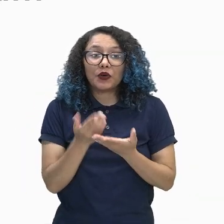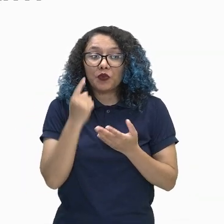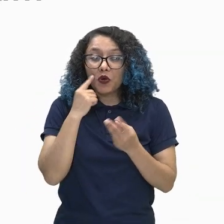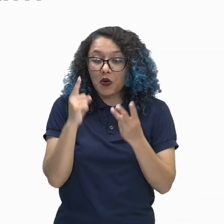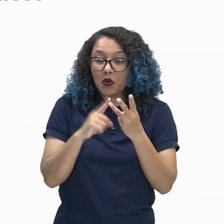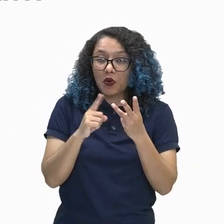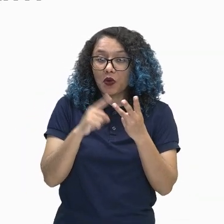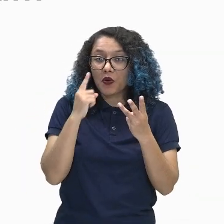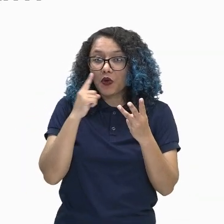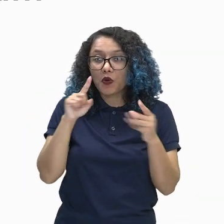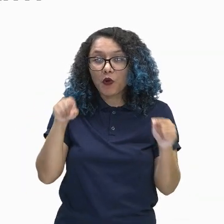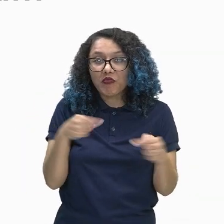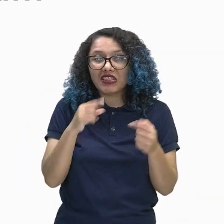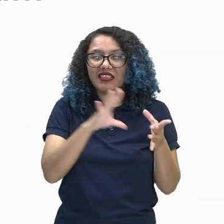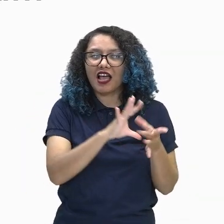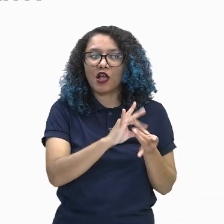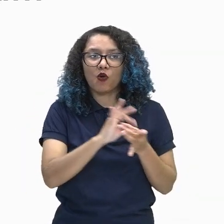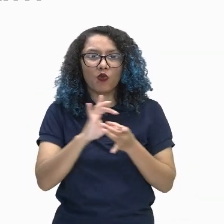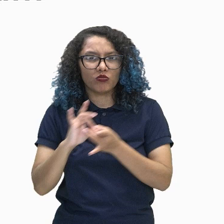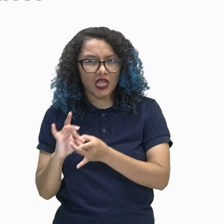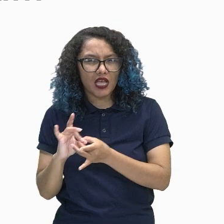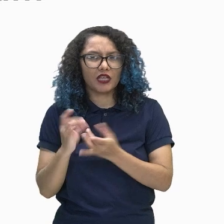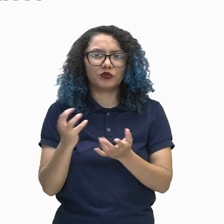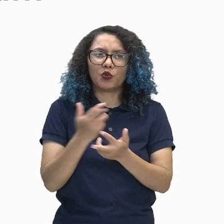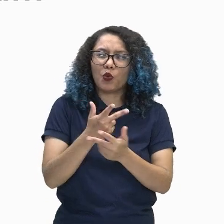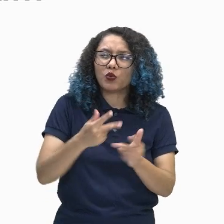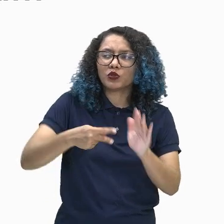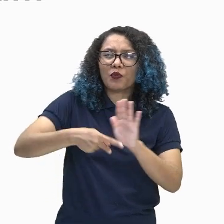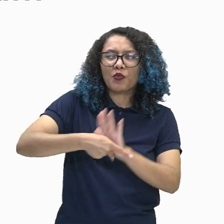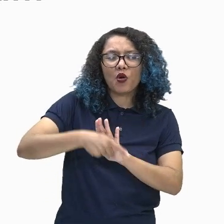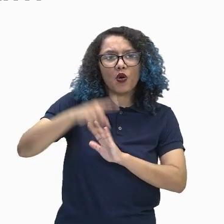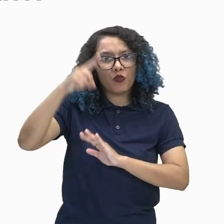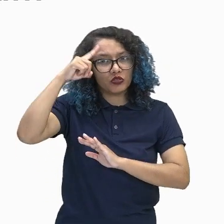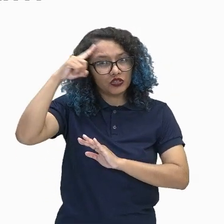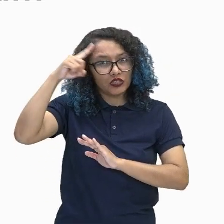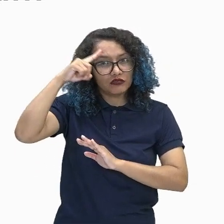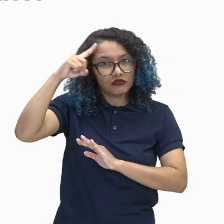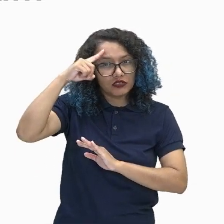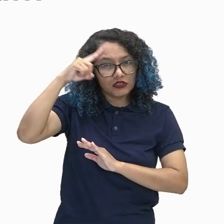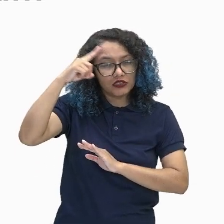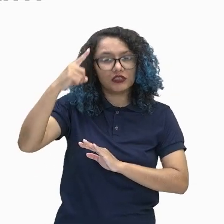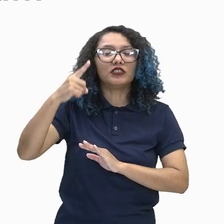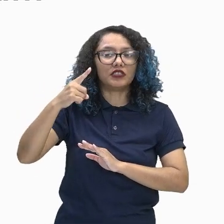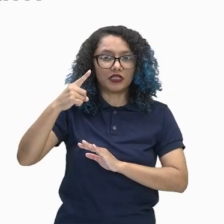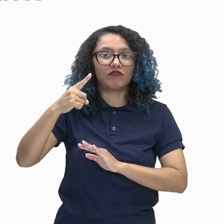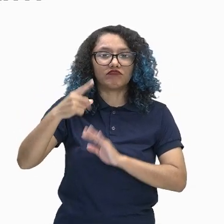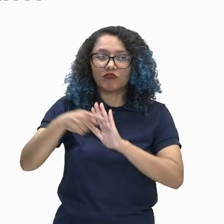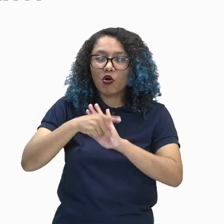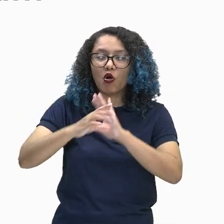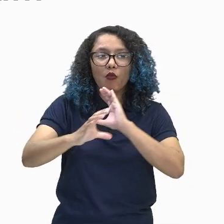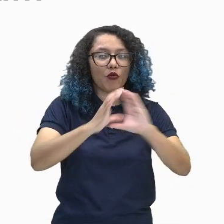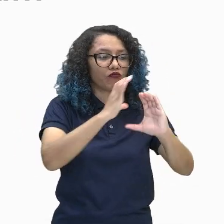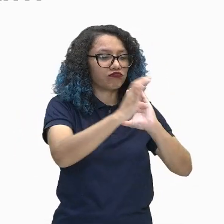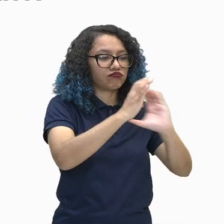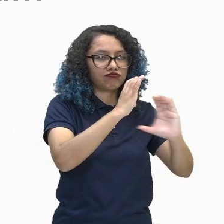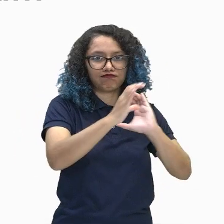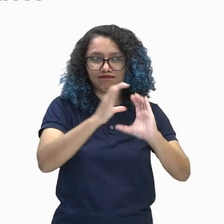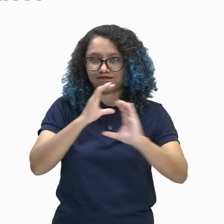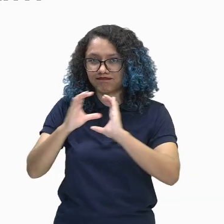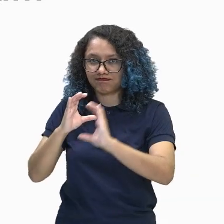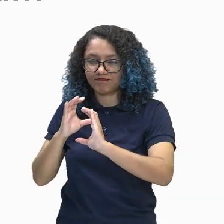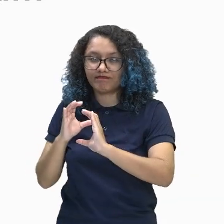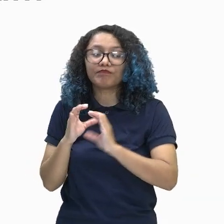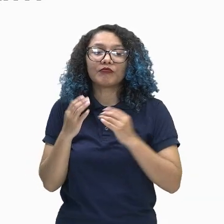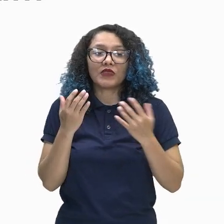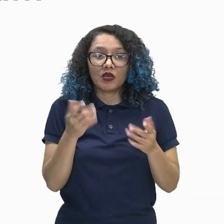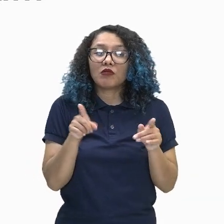situacional, daquilo que é no nosso dia a dia, de situações cotidianas da nossa comunicação. Então, aqui